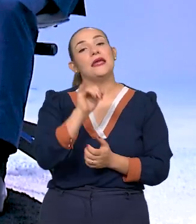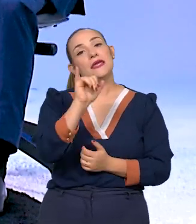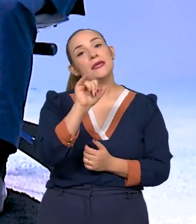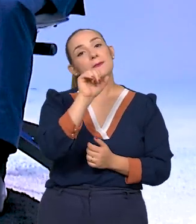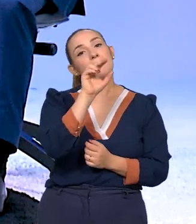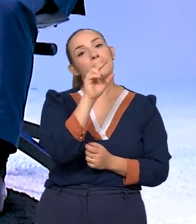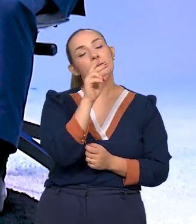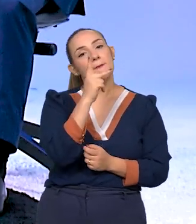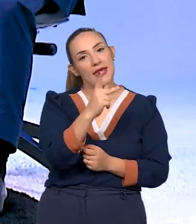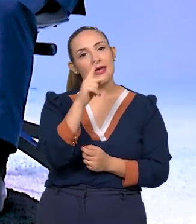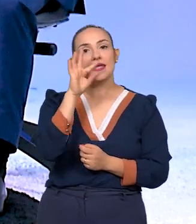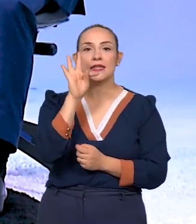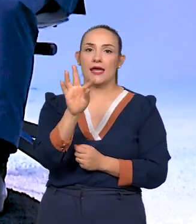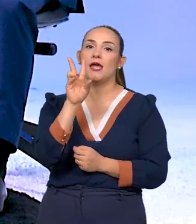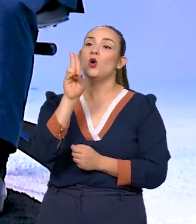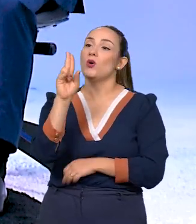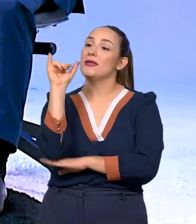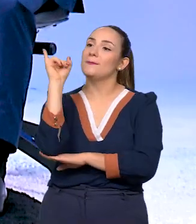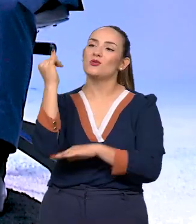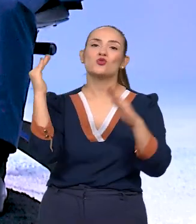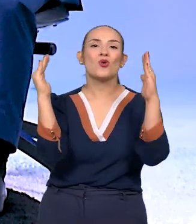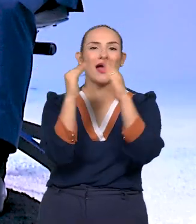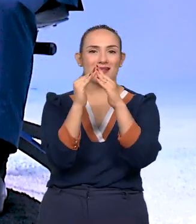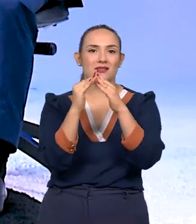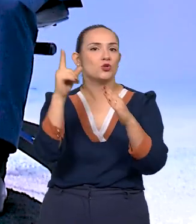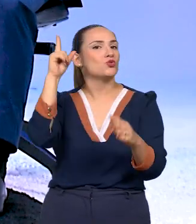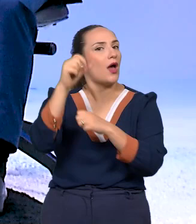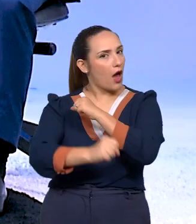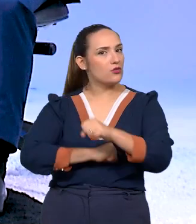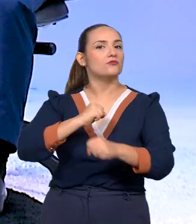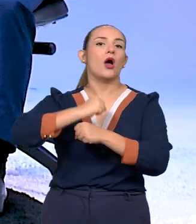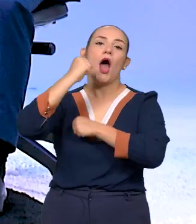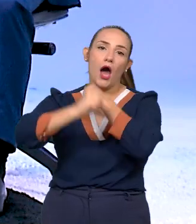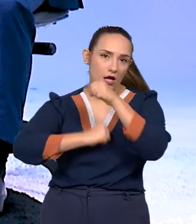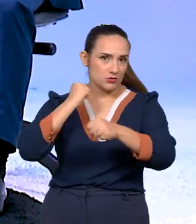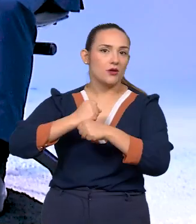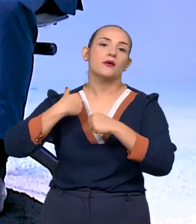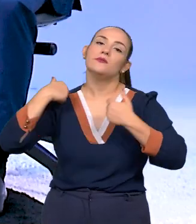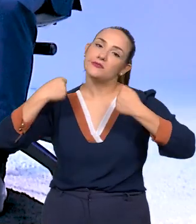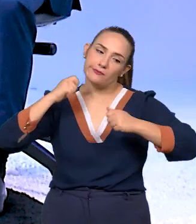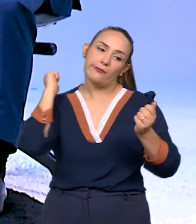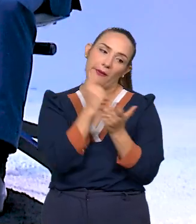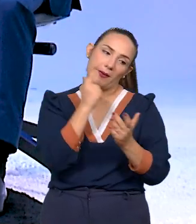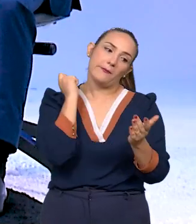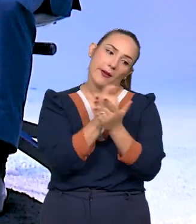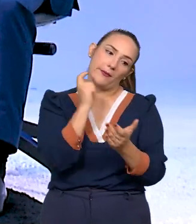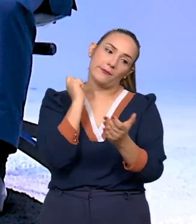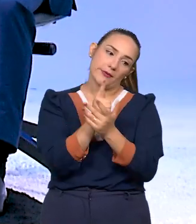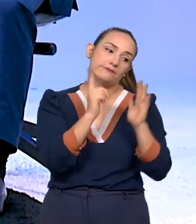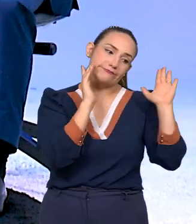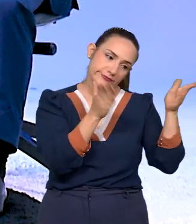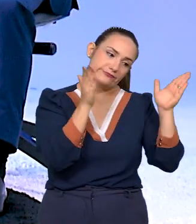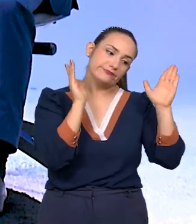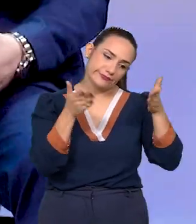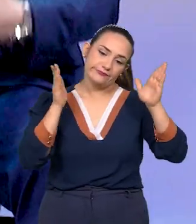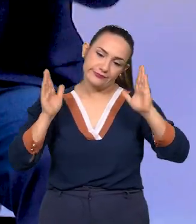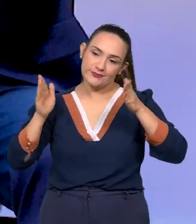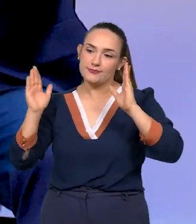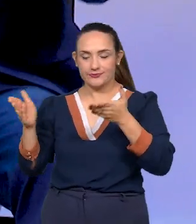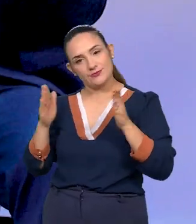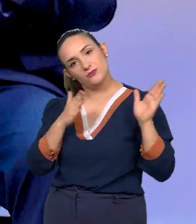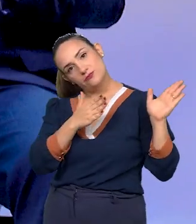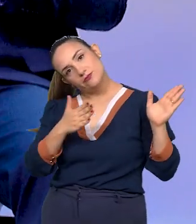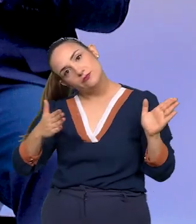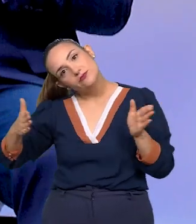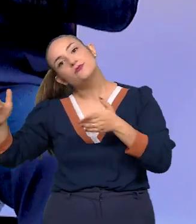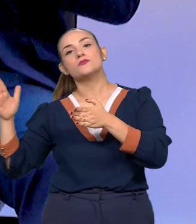a gente tem que pagar o IPTU. Ou seja, eu sei que todo ano eu vou ter a obrigação de pagar o IPTU. Isso é uma relação de trato sucessivo.